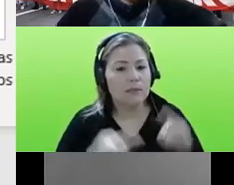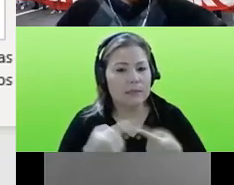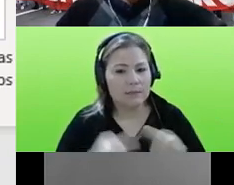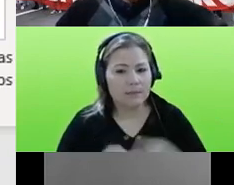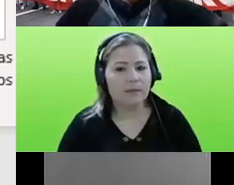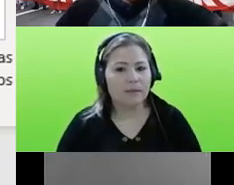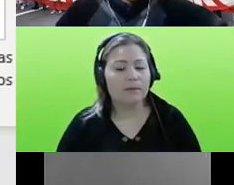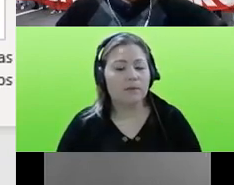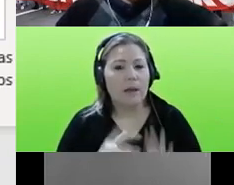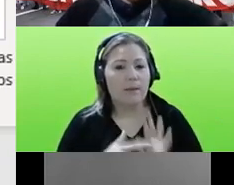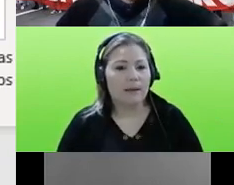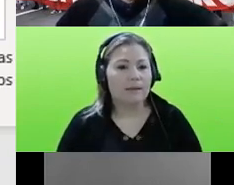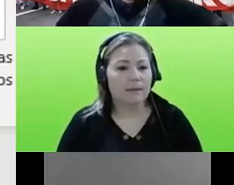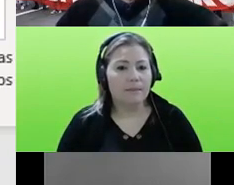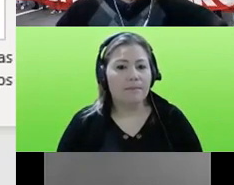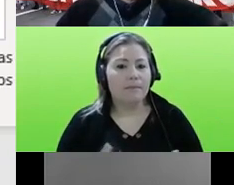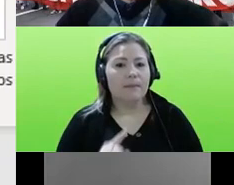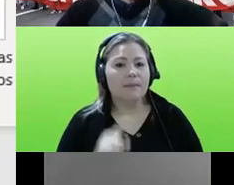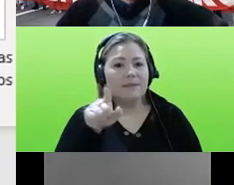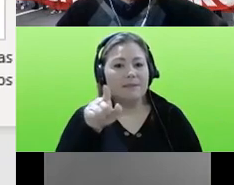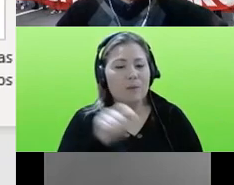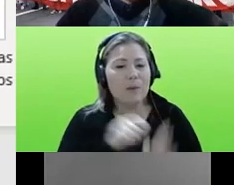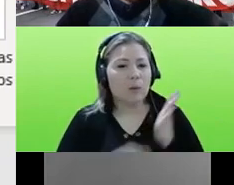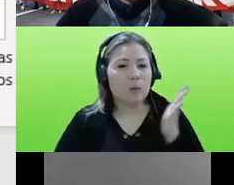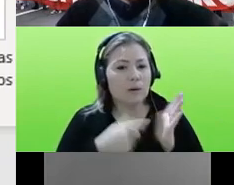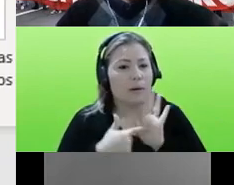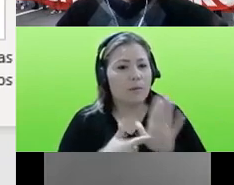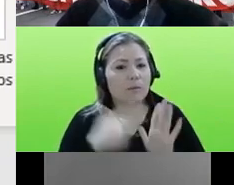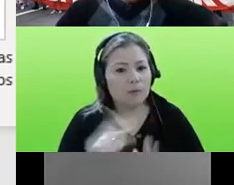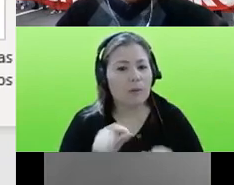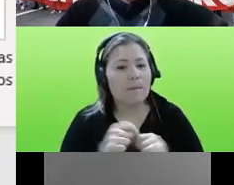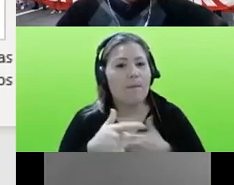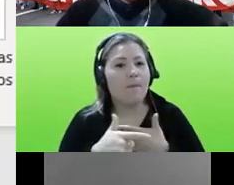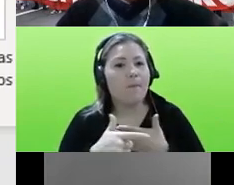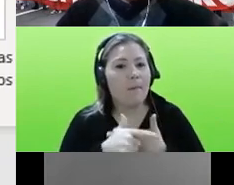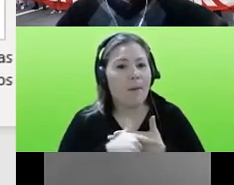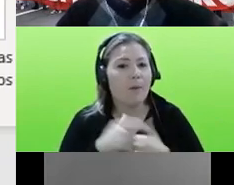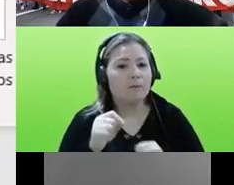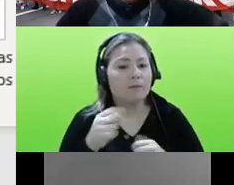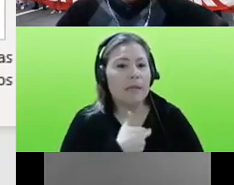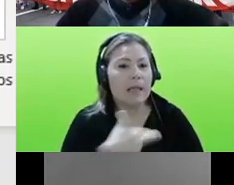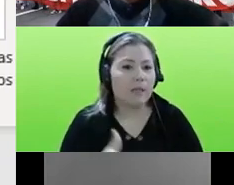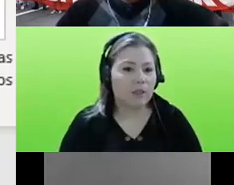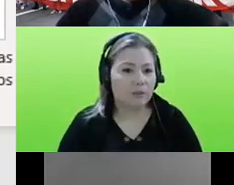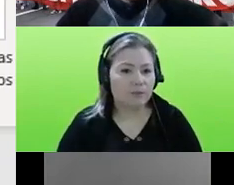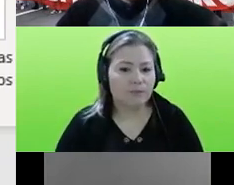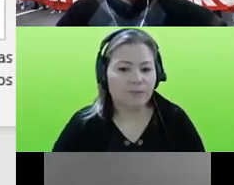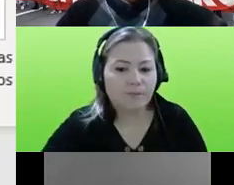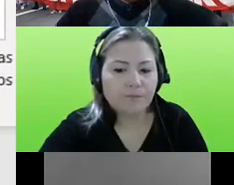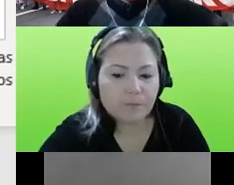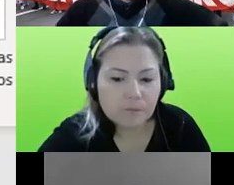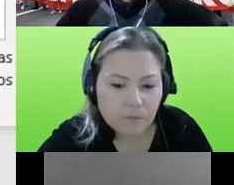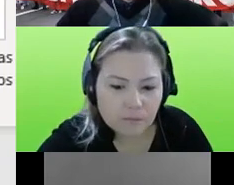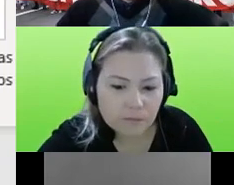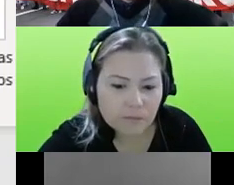aparece, mas o Habermas vai retomar isso para a ideia do papel da religião na esfera pública, porque ele